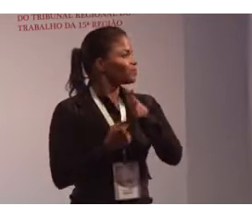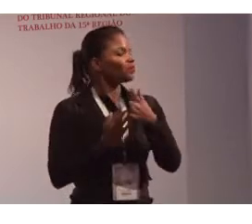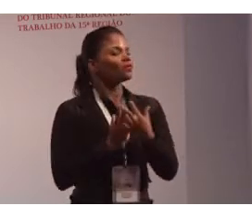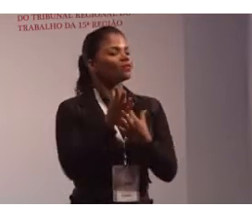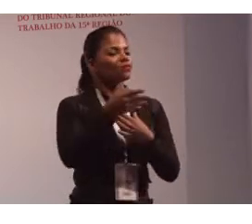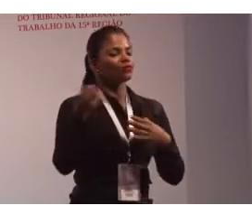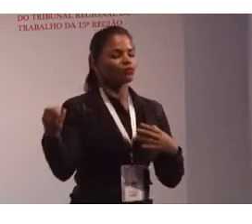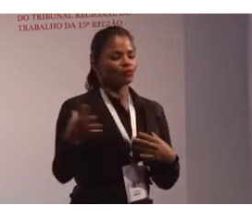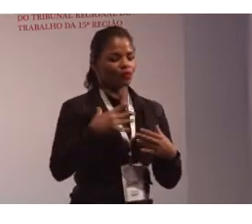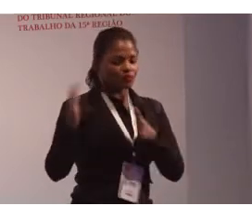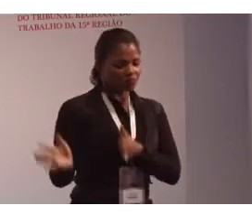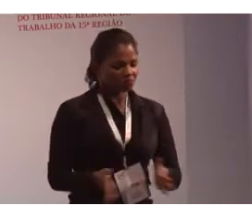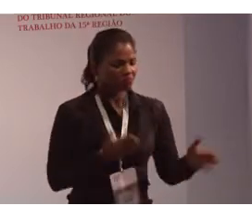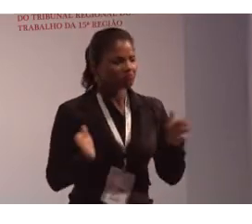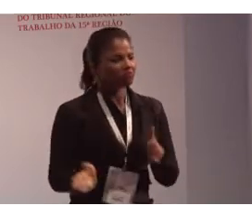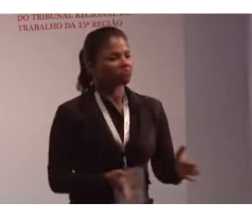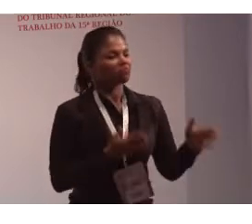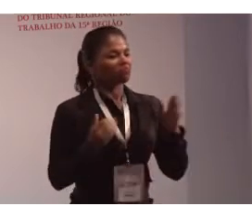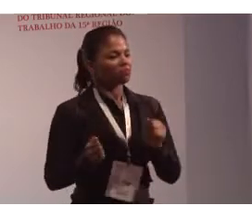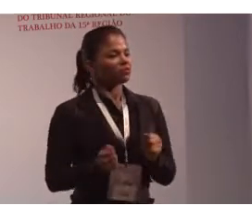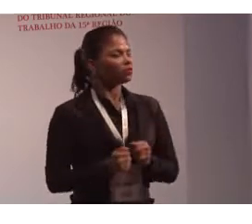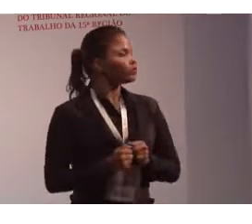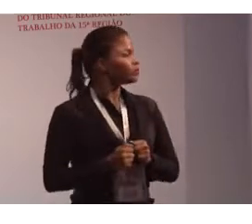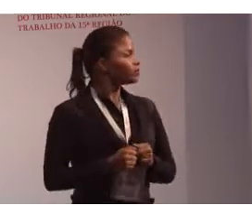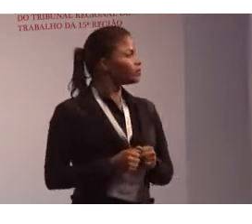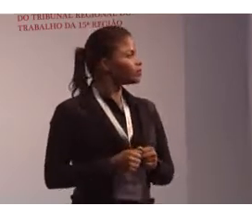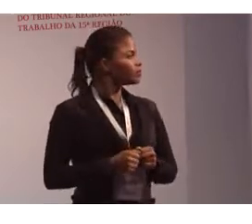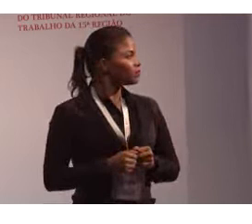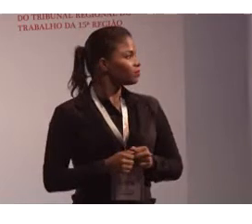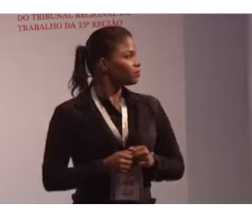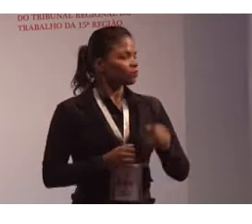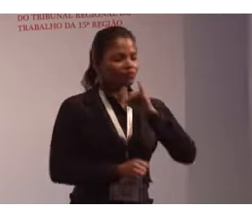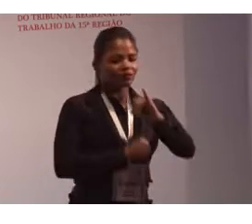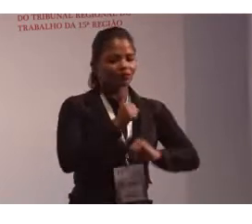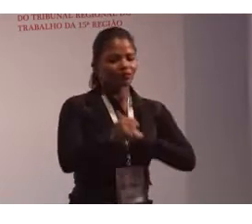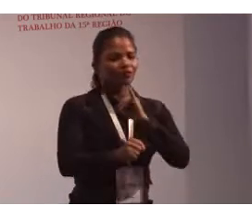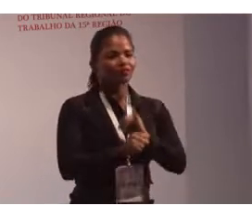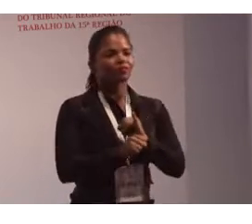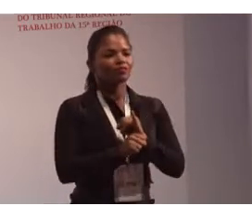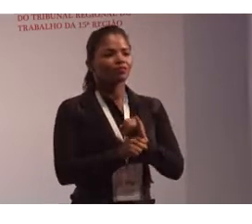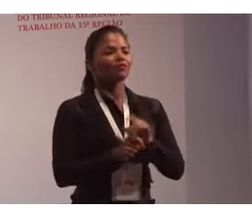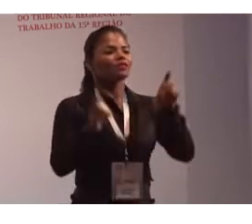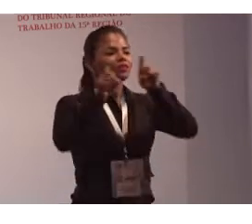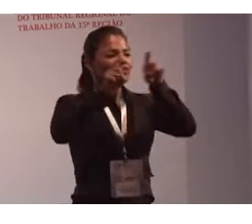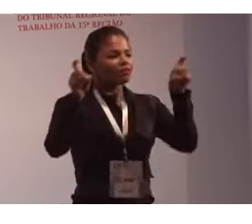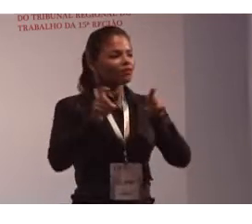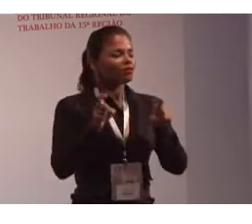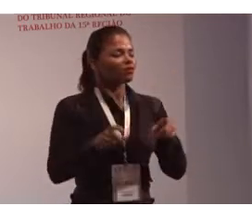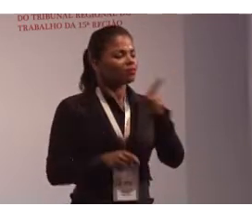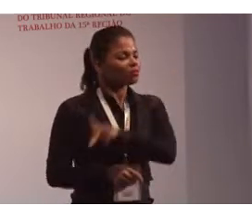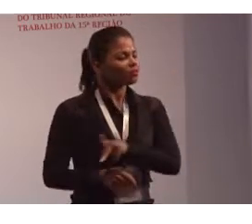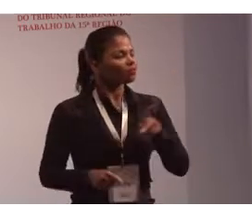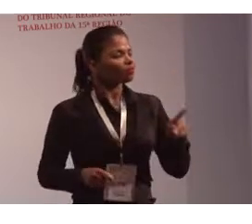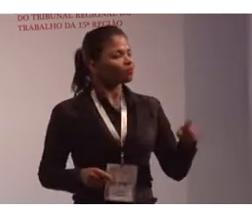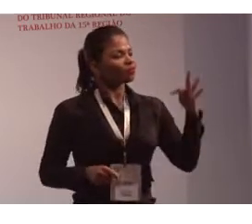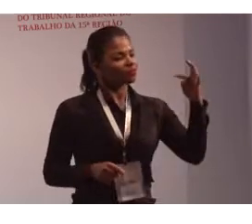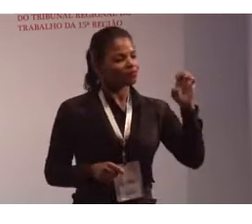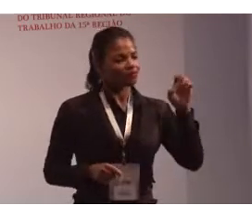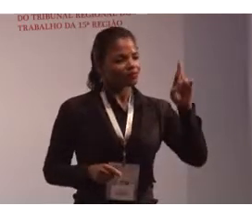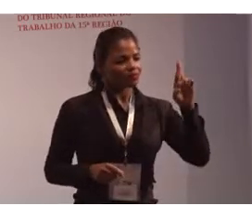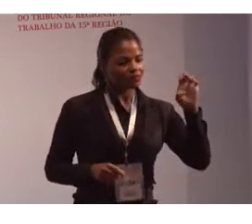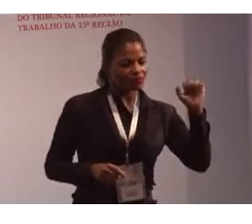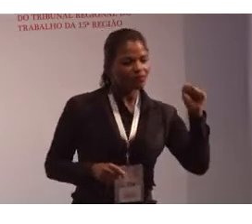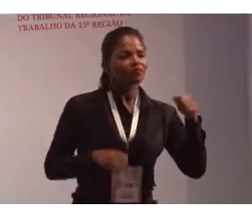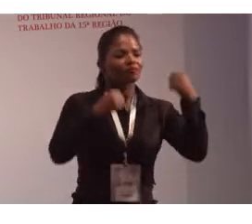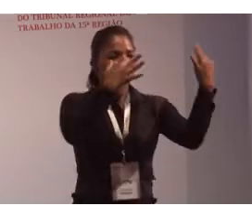novas tecnologias de produção, do big data, da internet, a internet das coisas, como a professora Tereza falou hoje, da